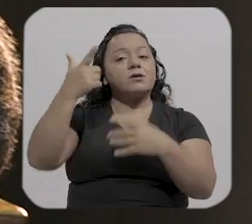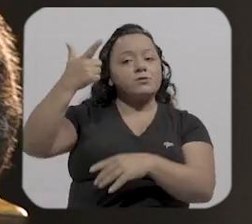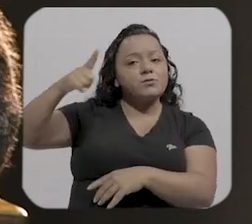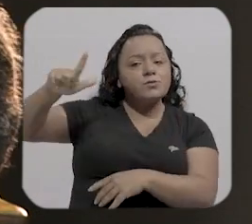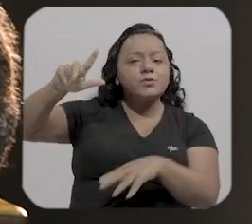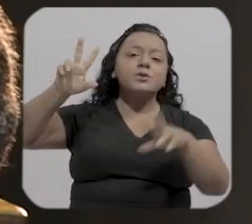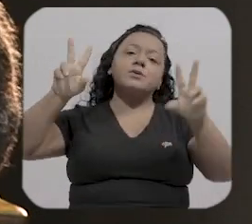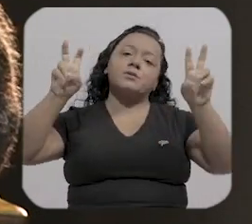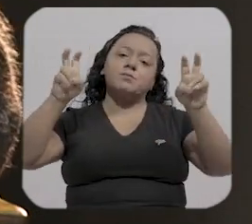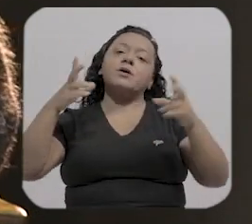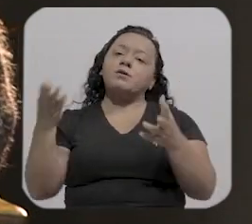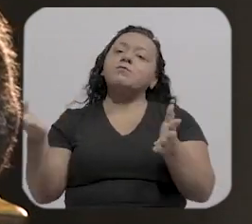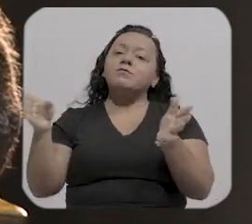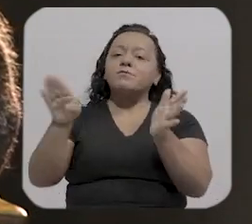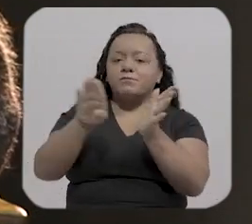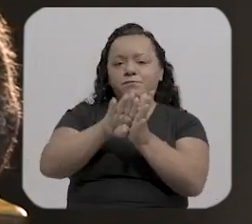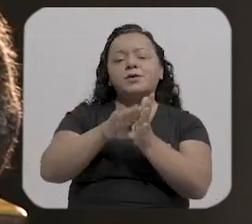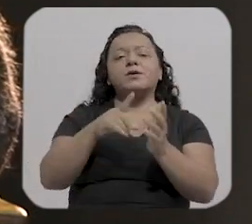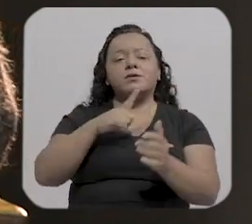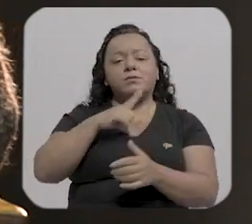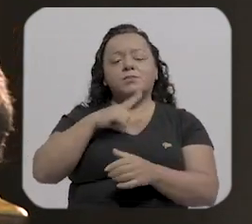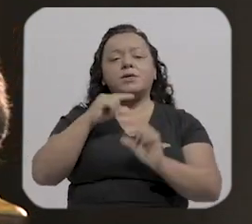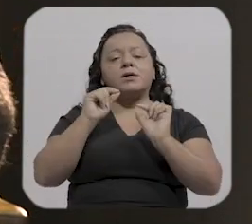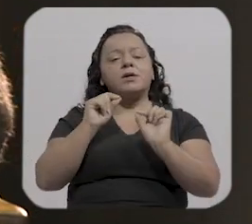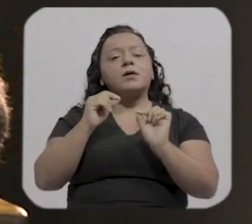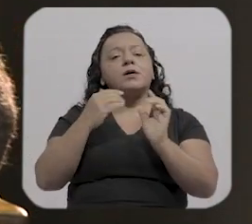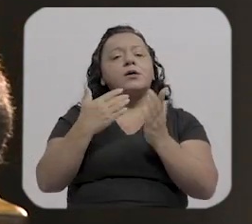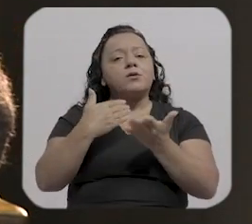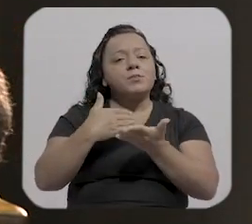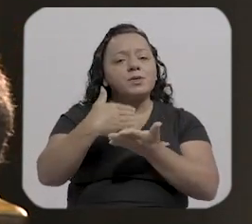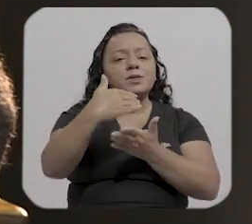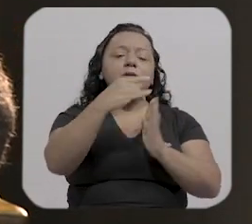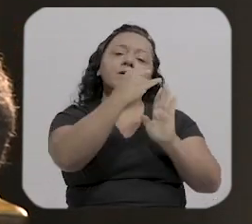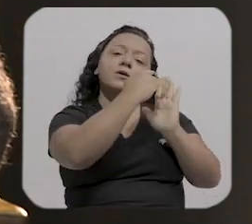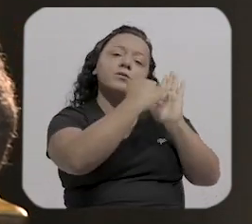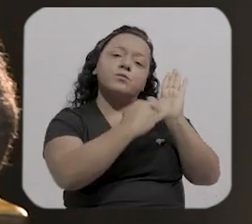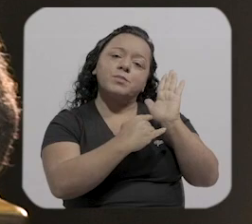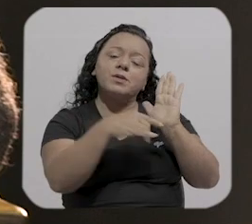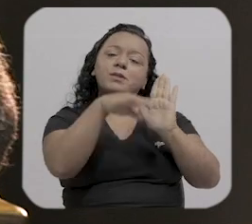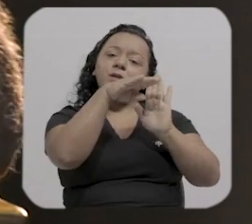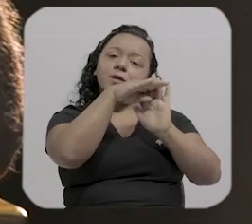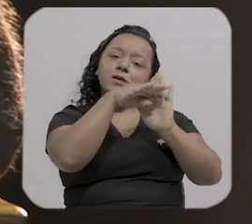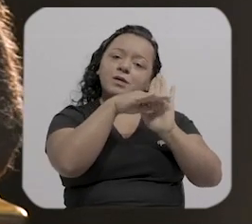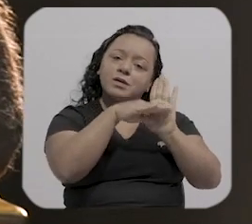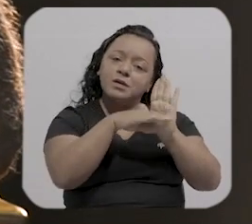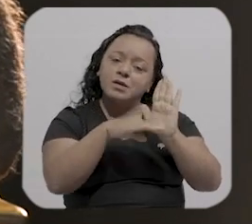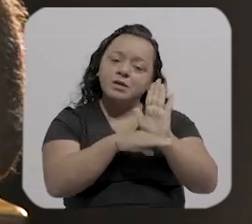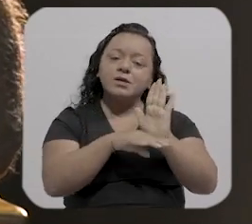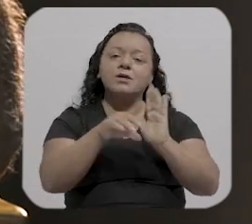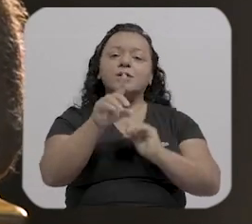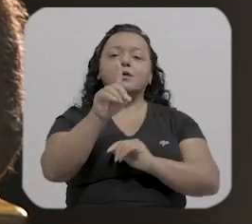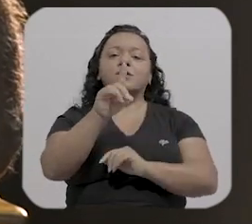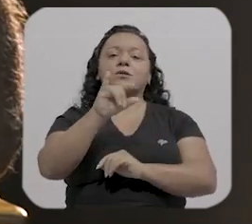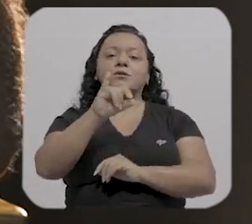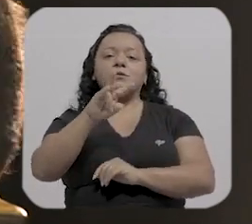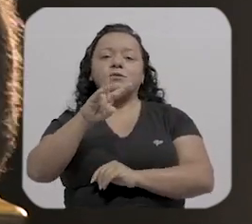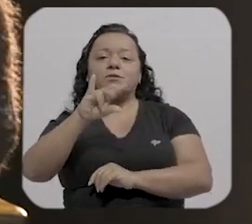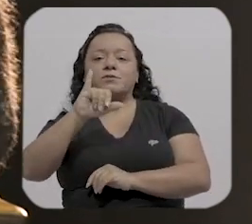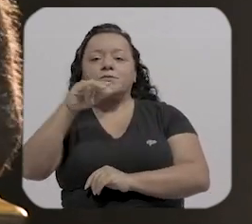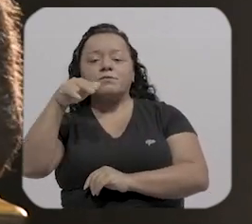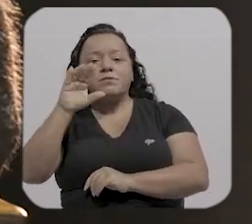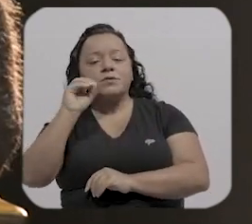granel, né? E comecei a documentar o divino, documentar